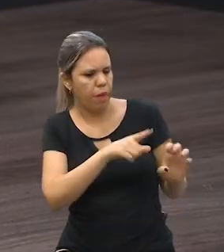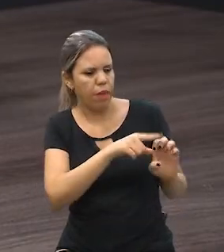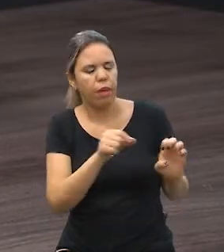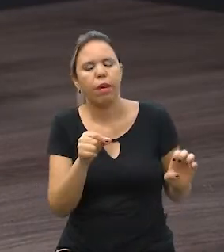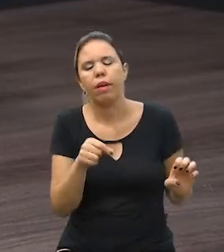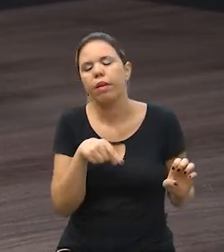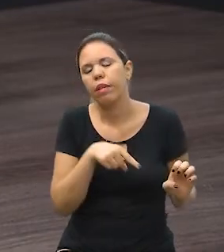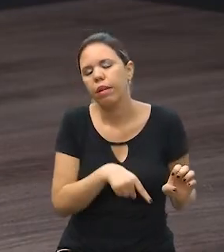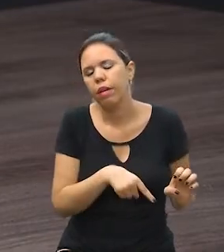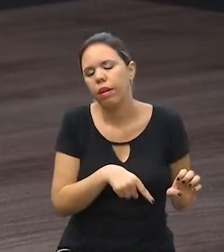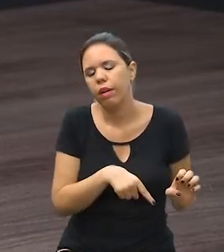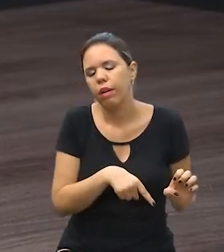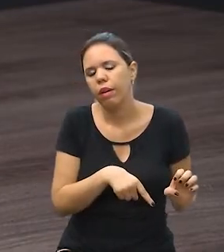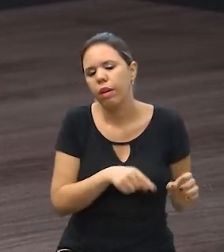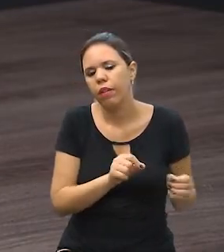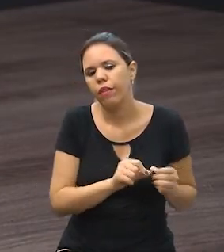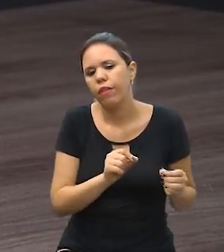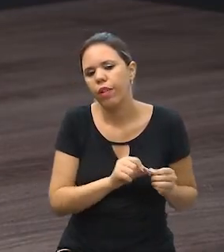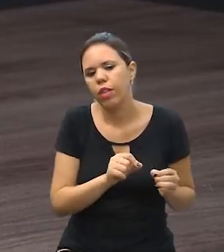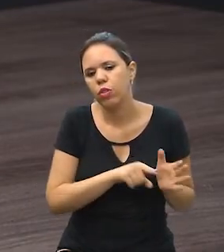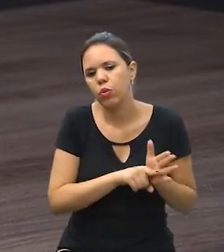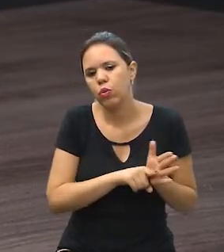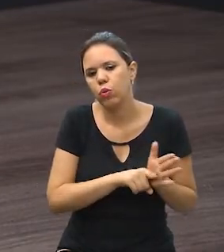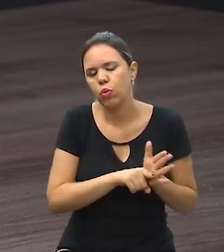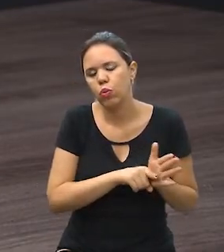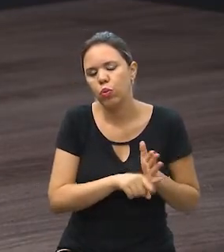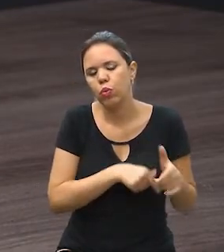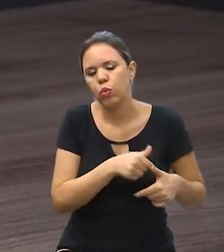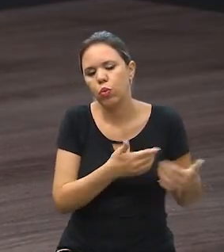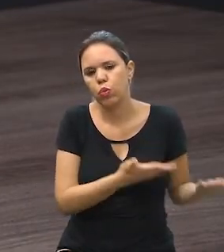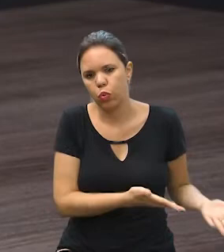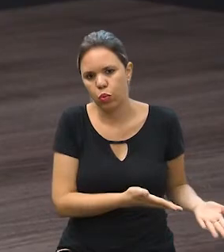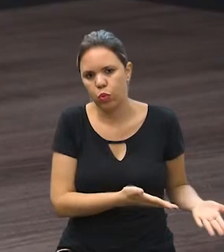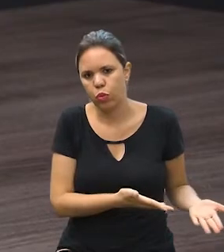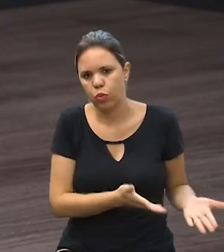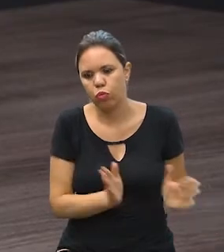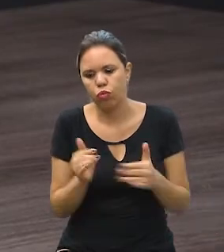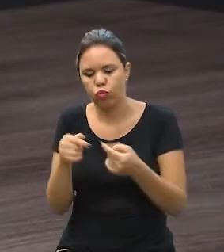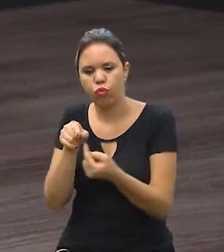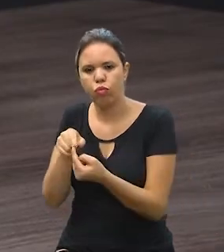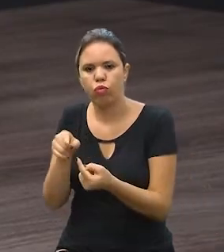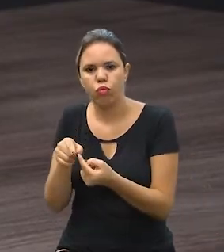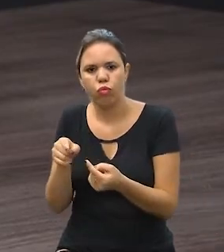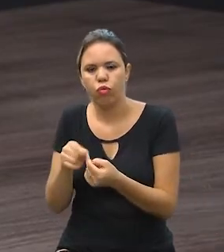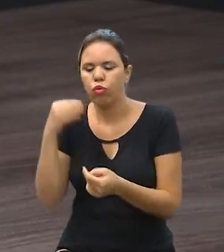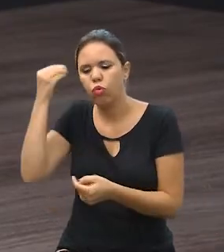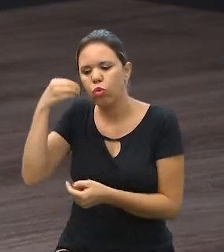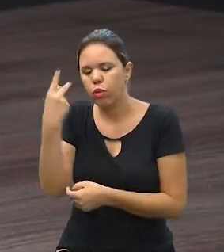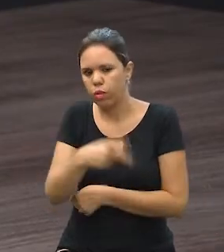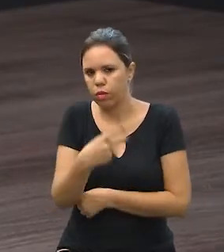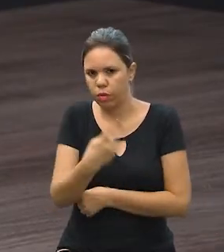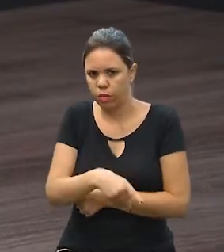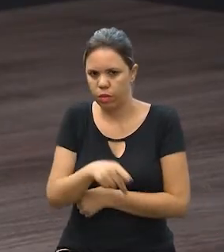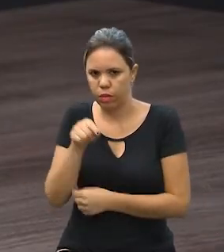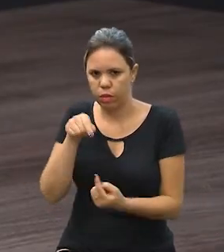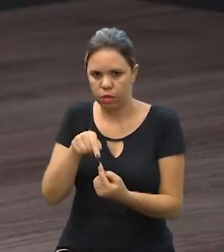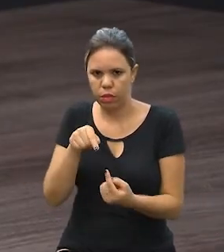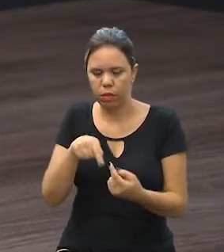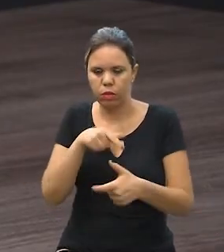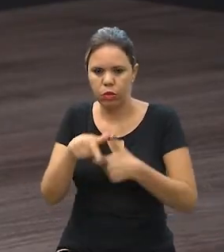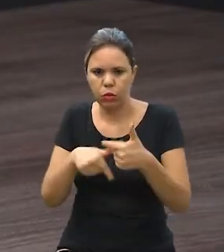empreender, ela deve fazer esse estudo de mercado e direcionar aquele seu conhecimento para